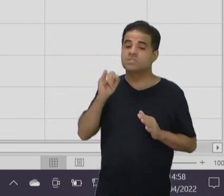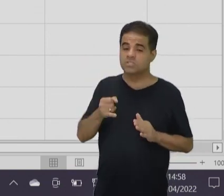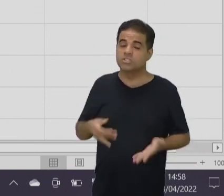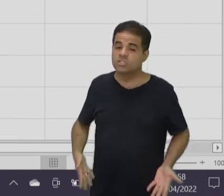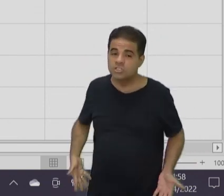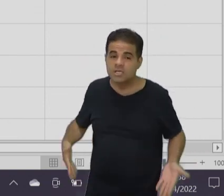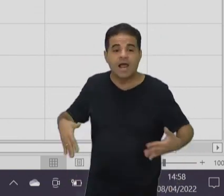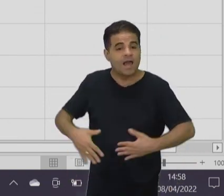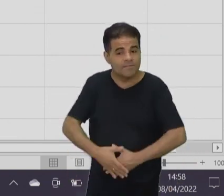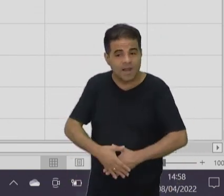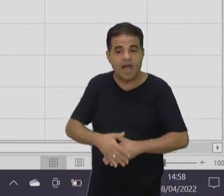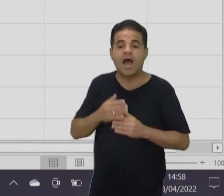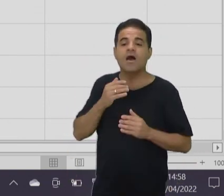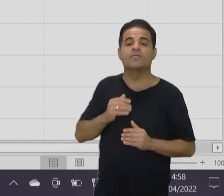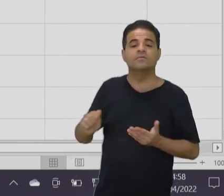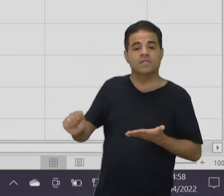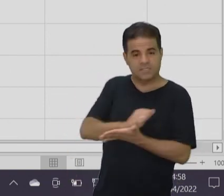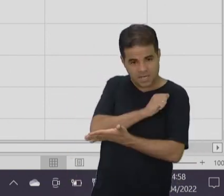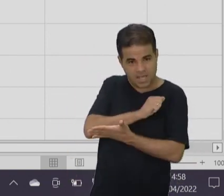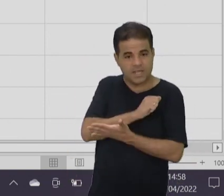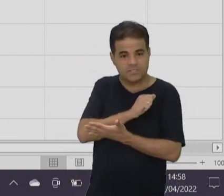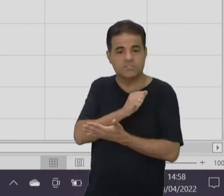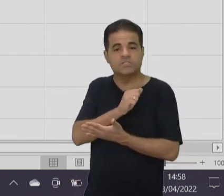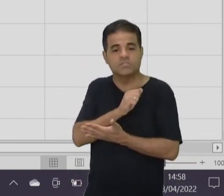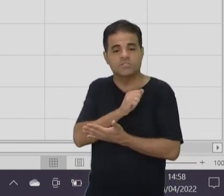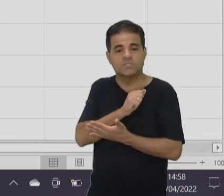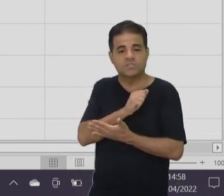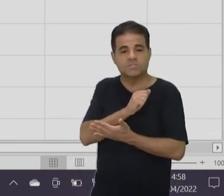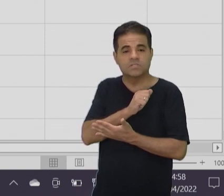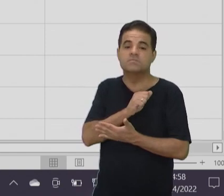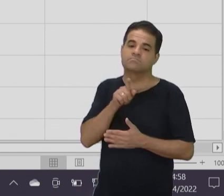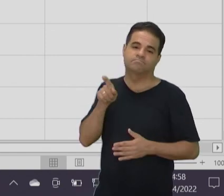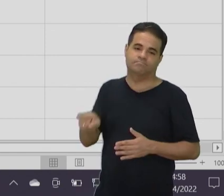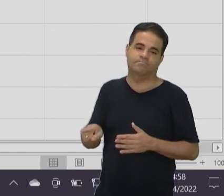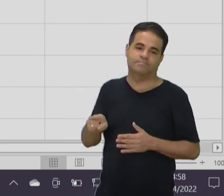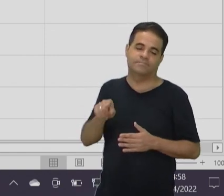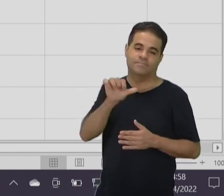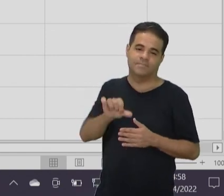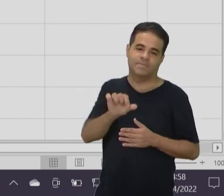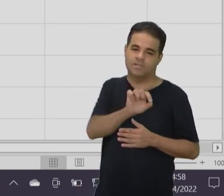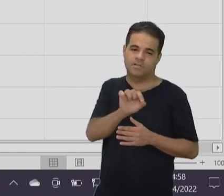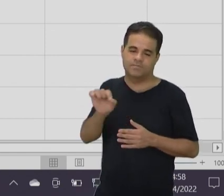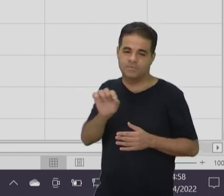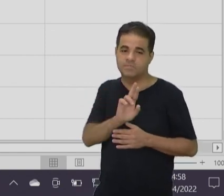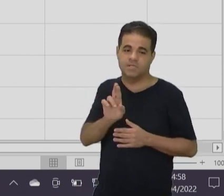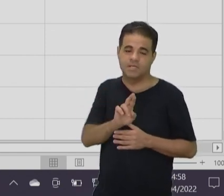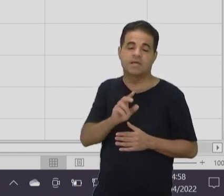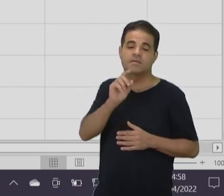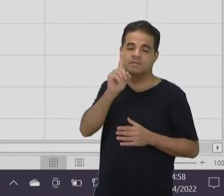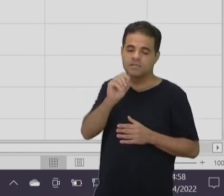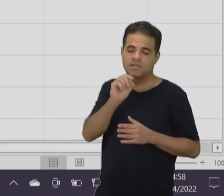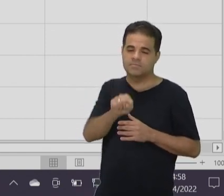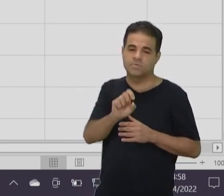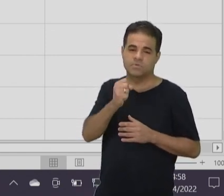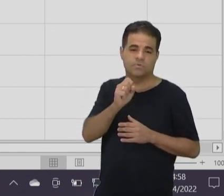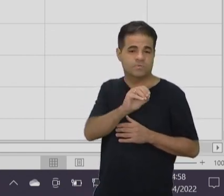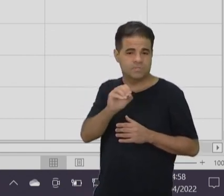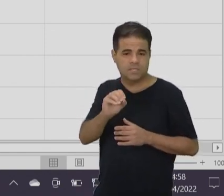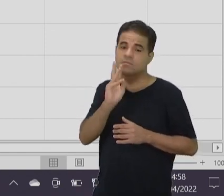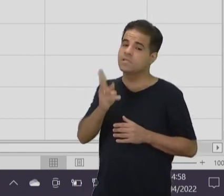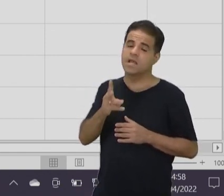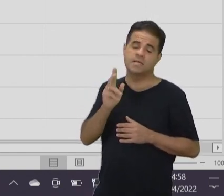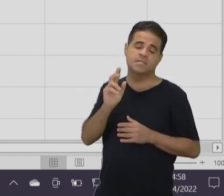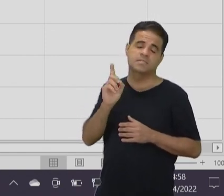fralda, a gente coloca aqui delete. Tá. Aí vai dar R$900, 10.800. 3.000.